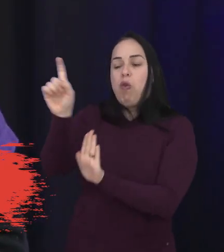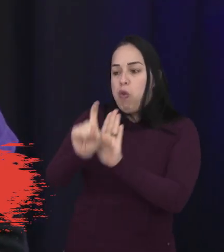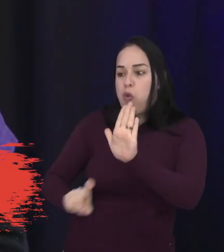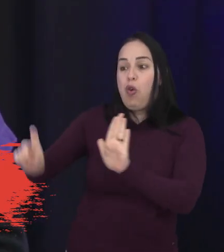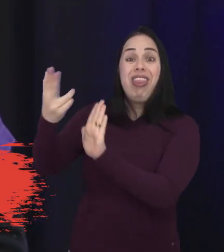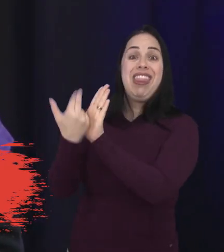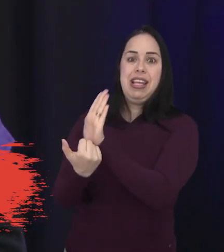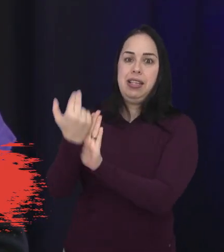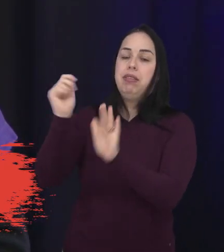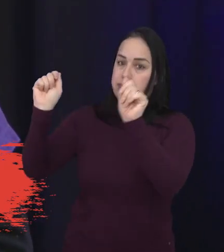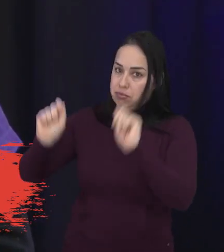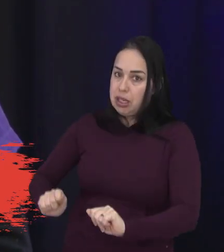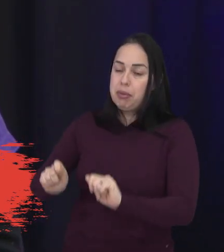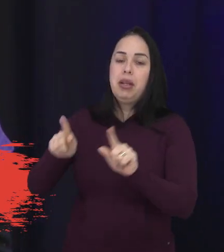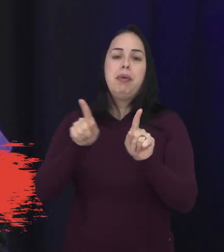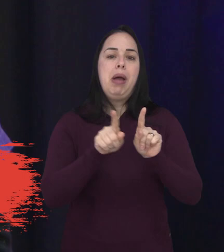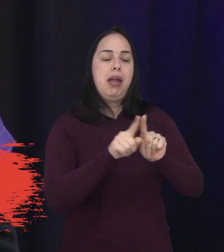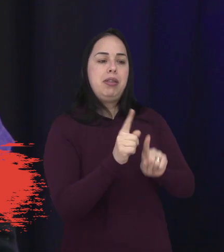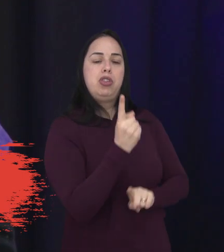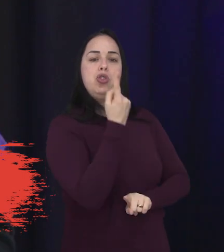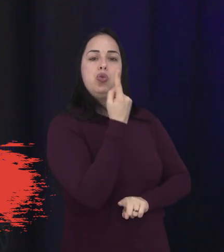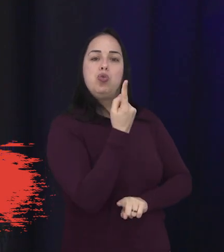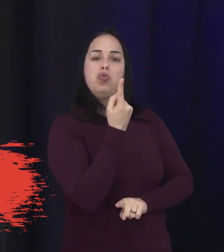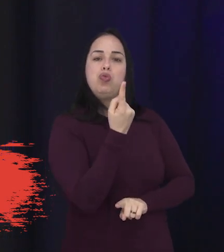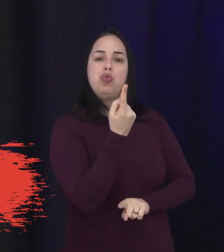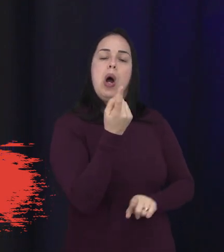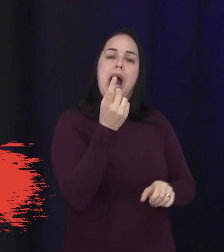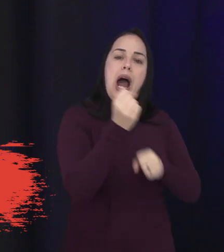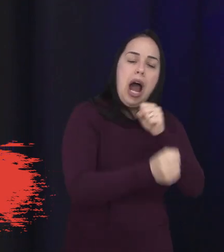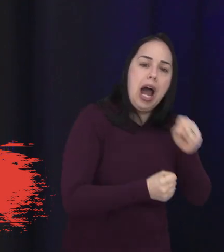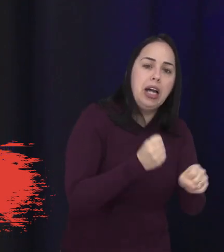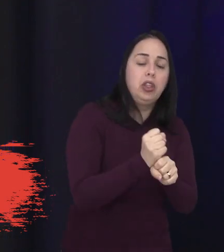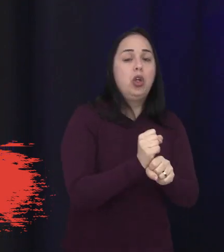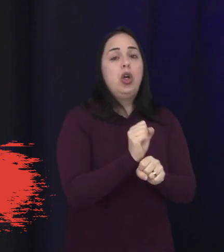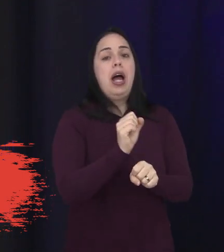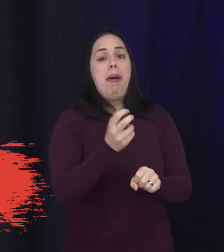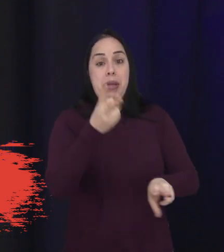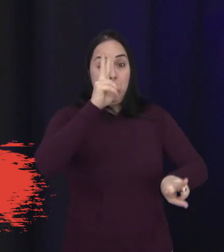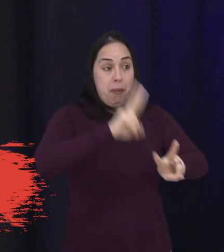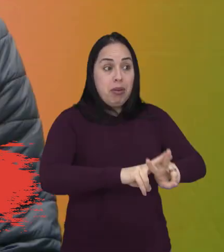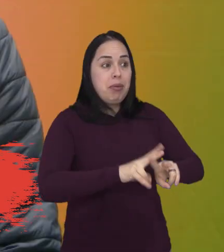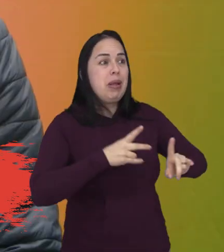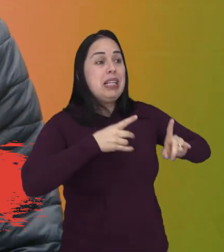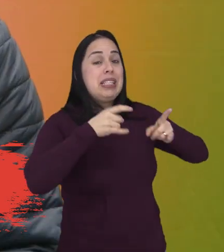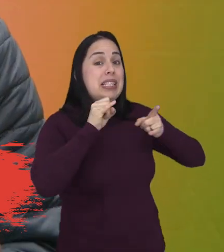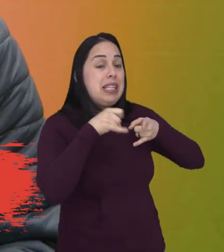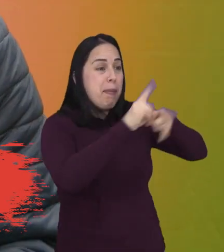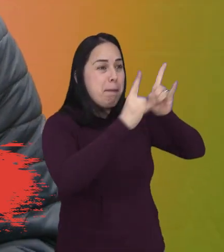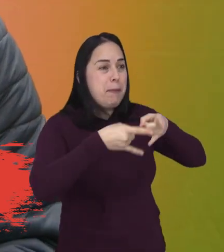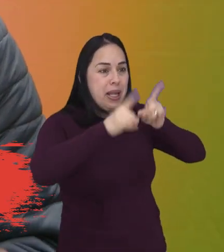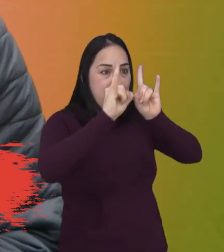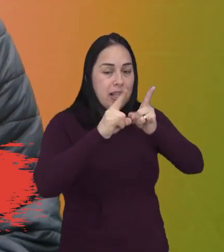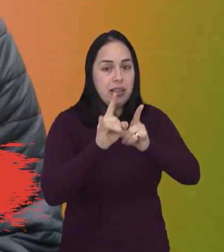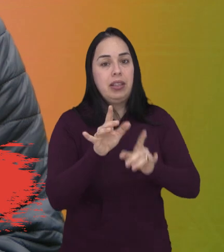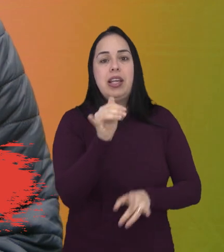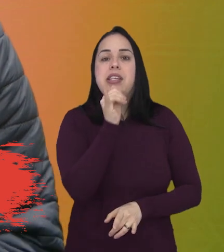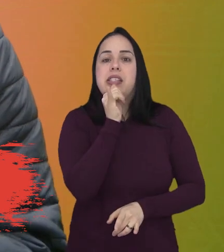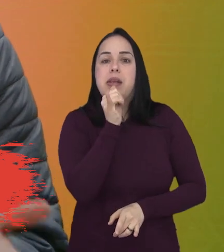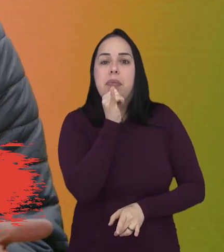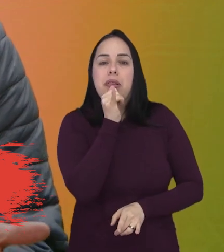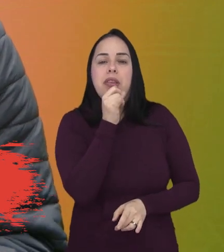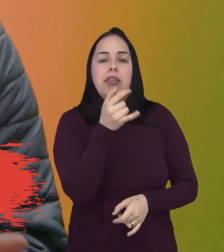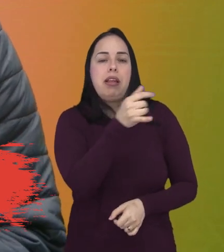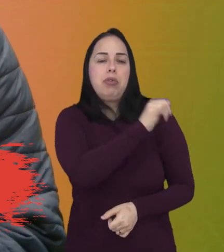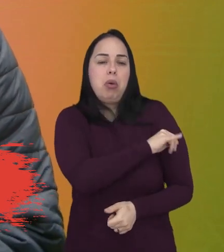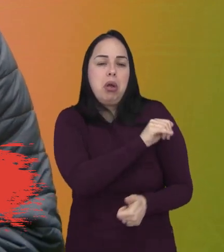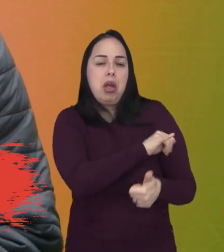6 meses a 1 ano, caso a pichação seja feita em monumentos ou locais tombados. Em alguns locais, como nas cidades do